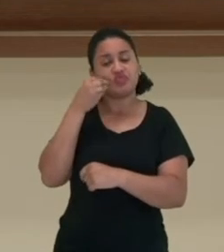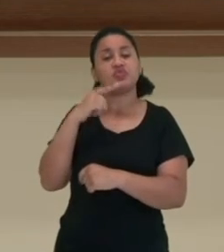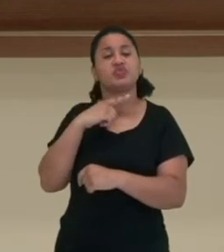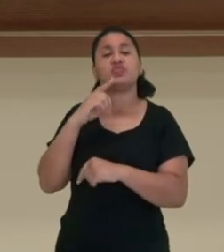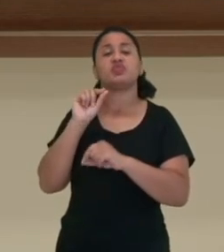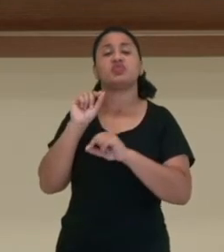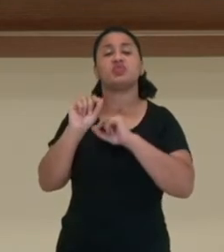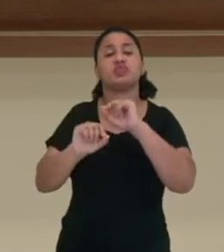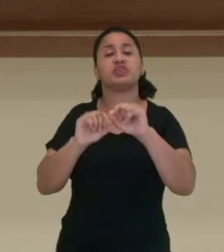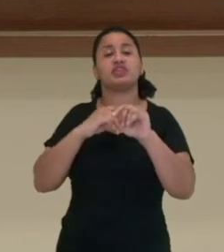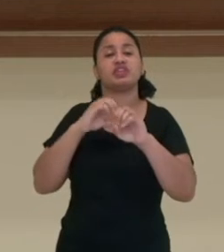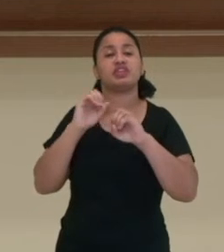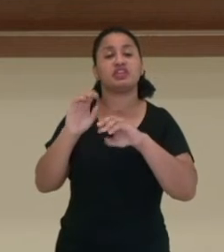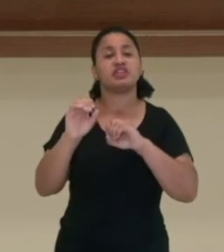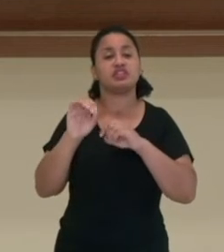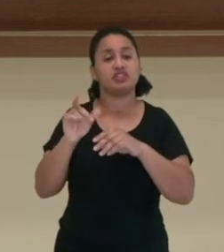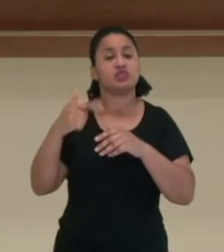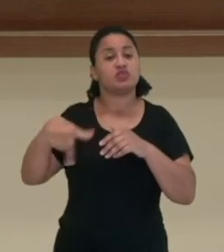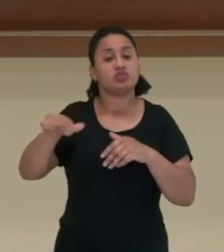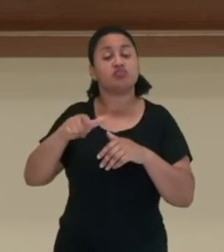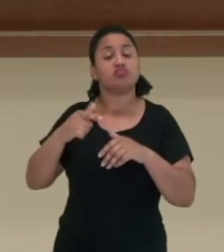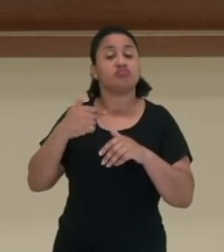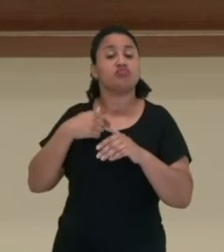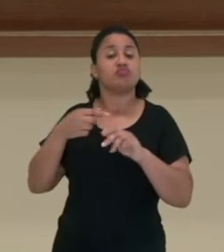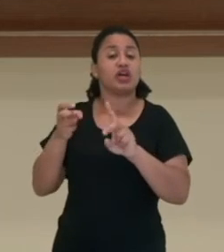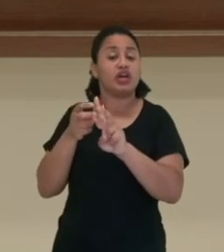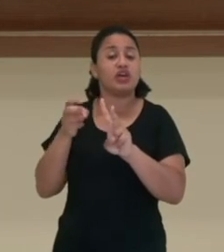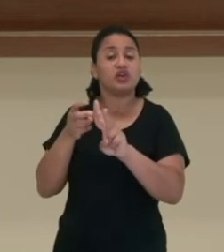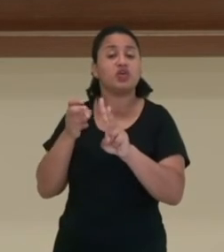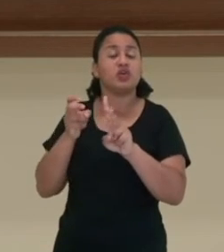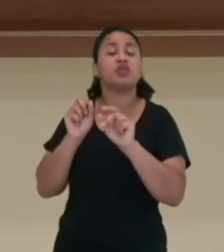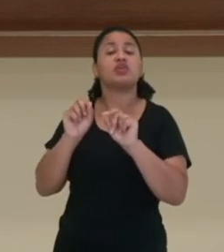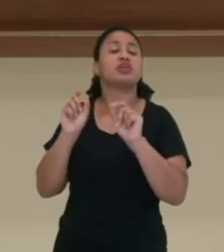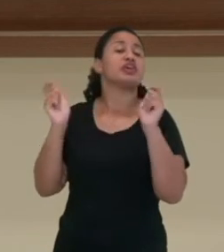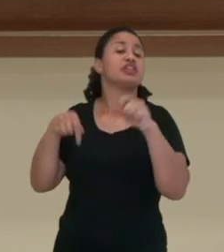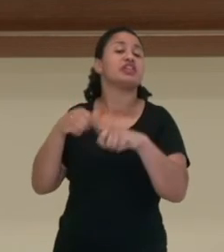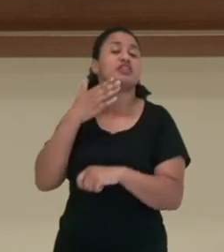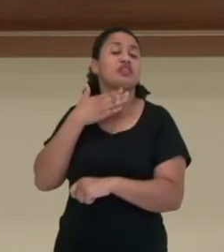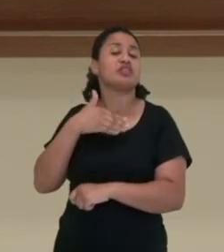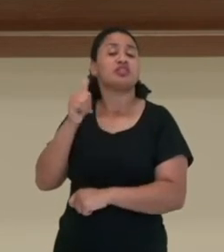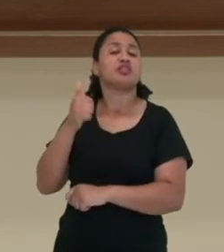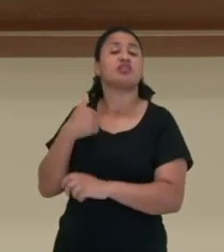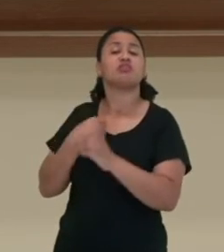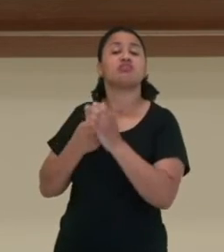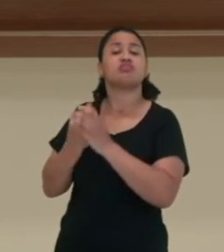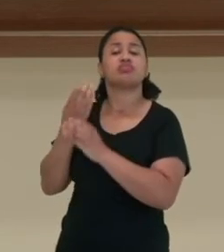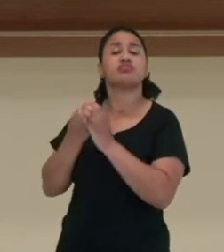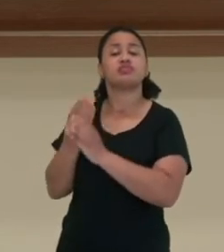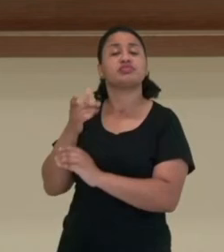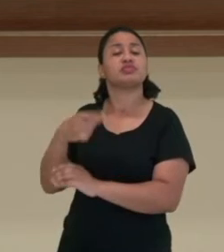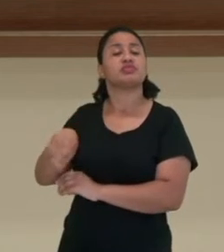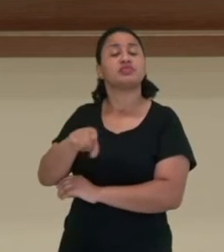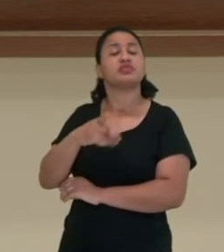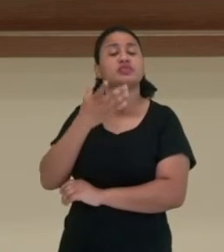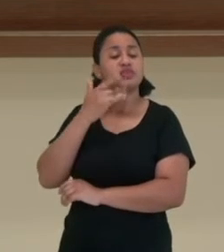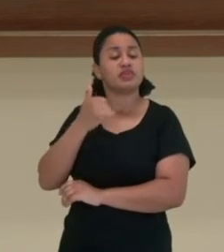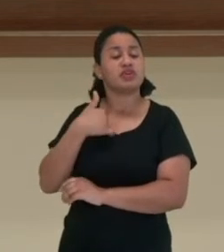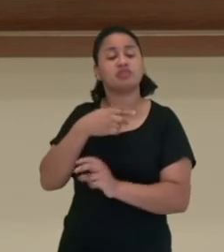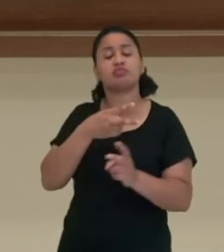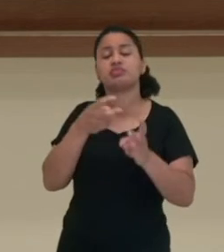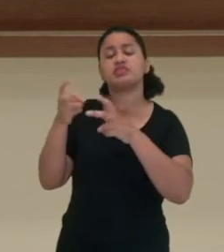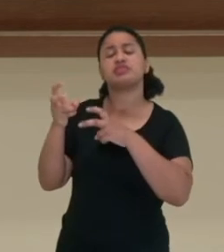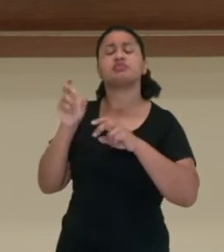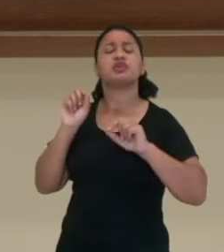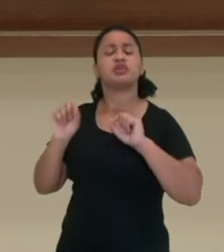seja, no caso de uma cooperativa agrícola, o que pode melhorar na produção agrícola ou agropecuária